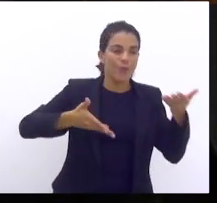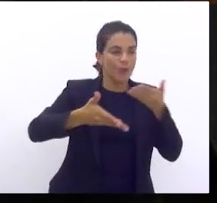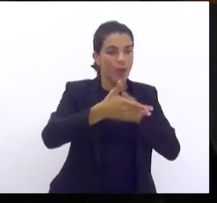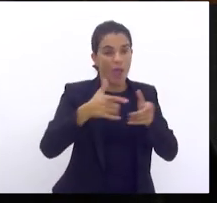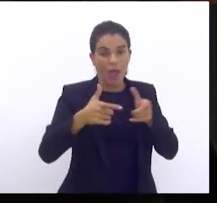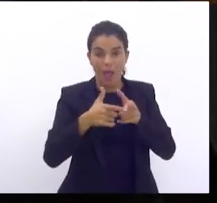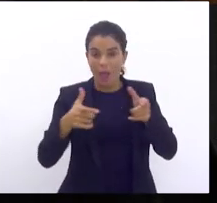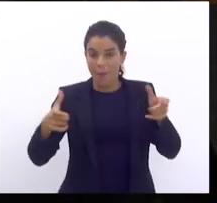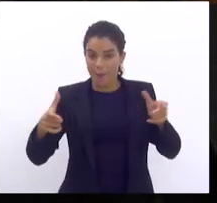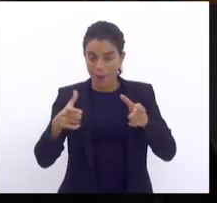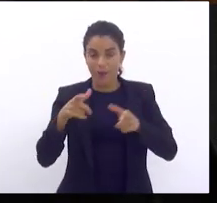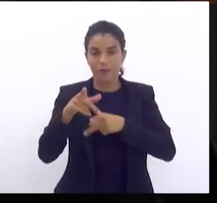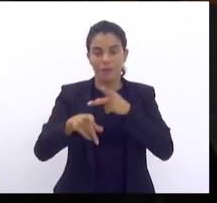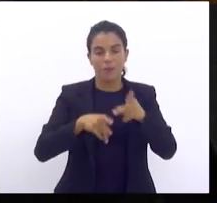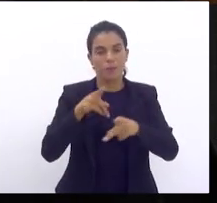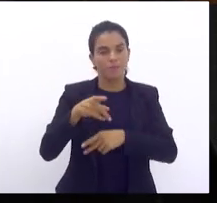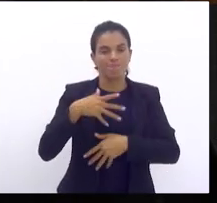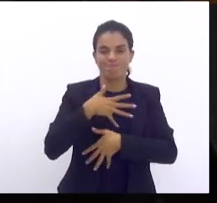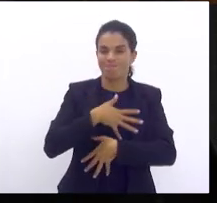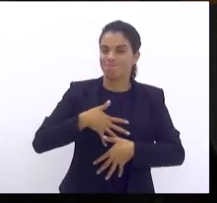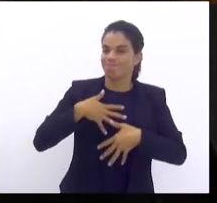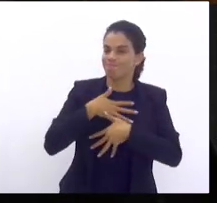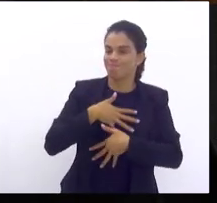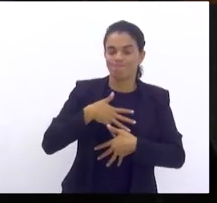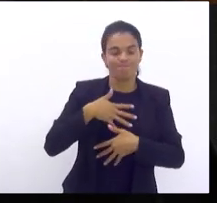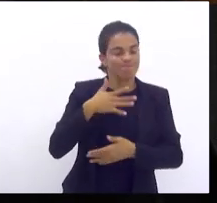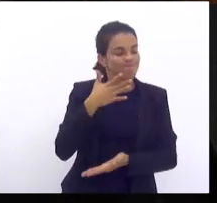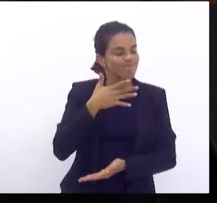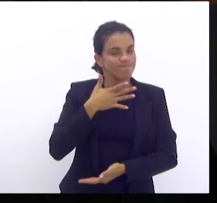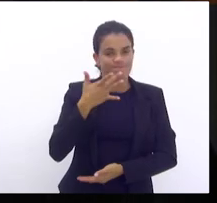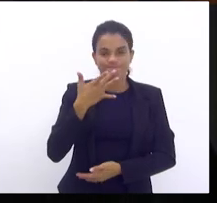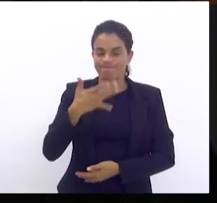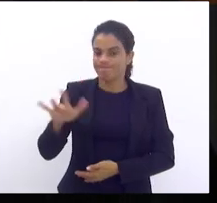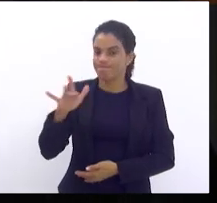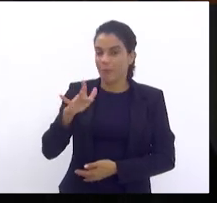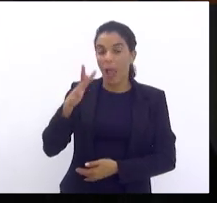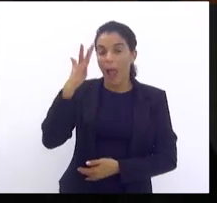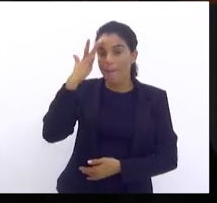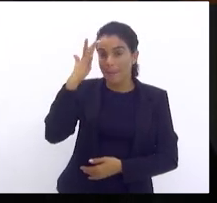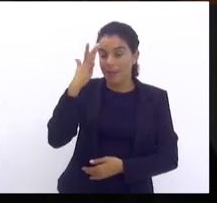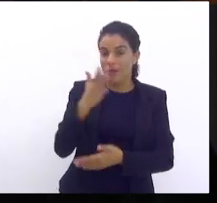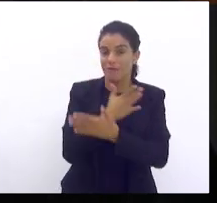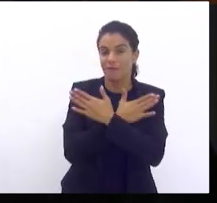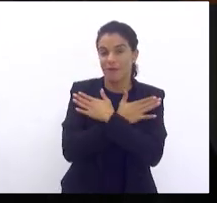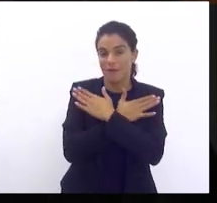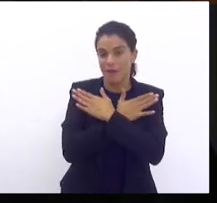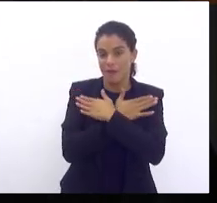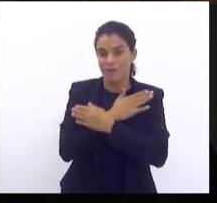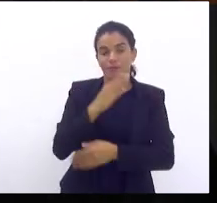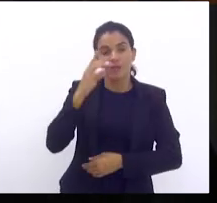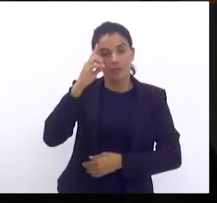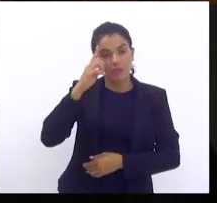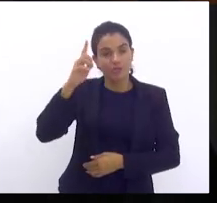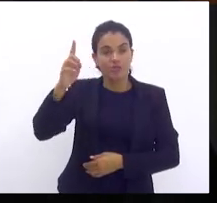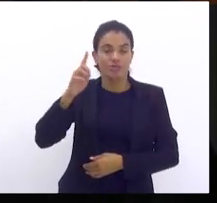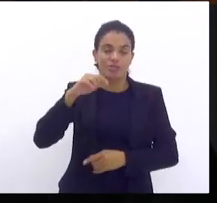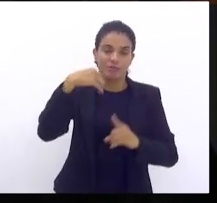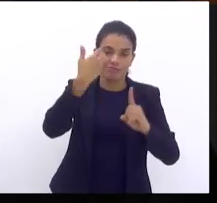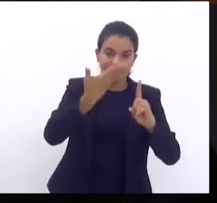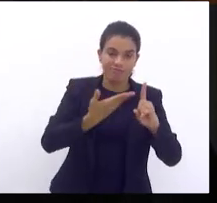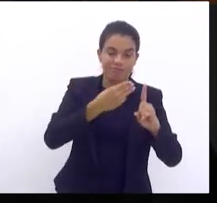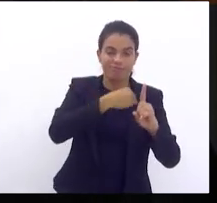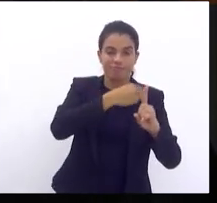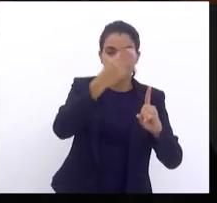maioria da cidade não tá satisfeito com o ocorrido Lembrando que amanhã é feriado em Porto Real dia da padroeira Nossa Senhora das